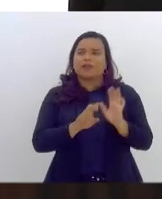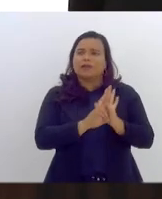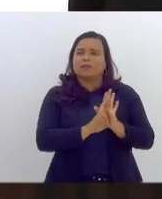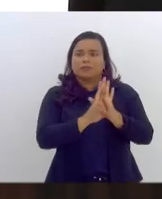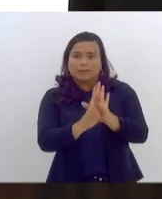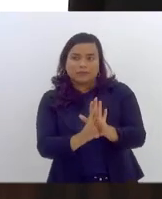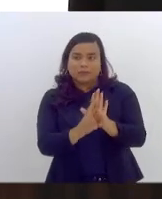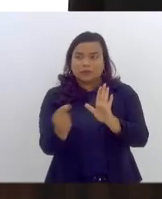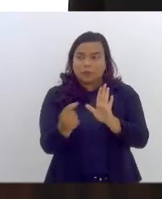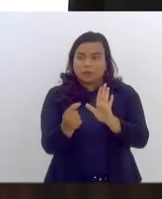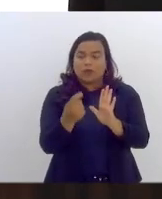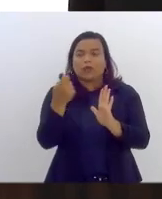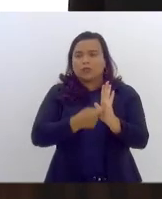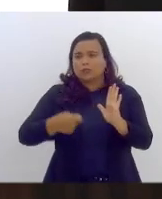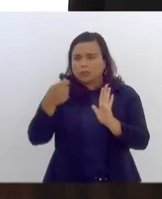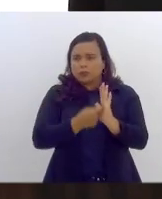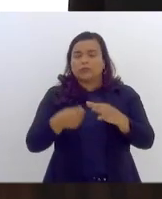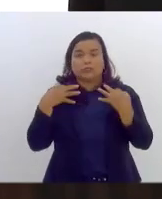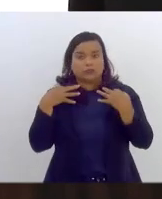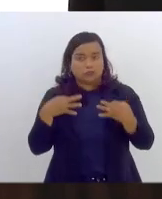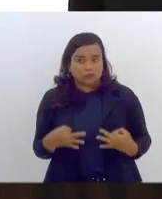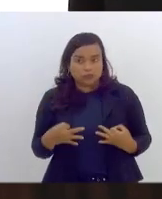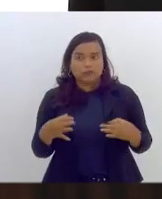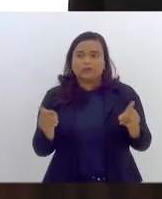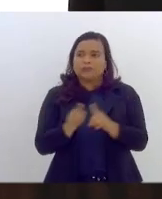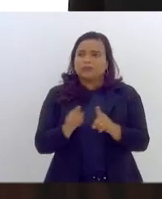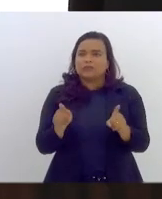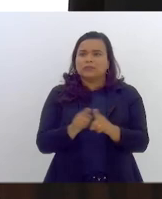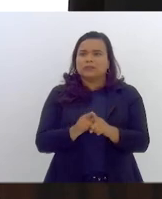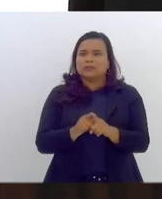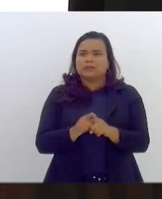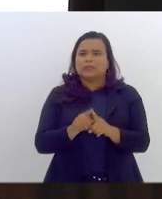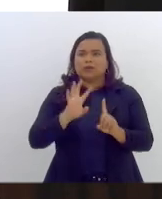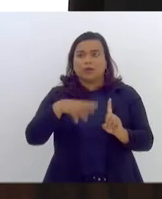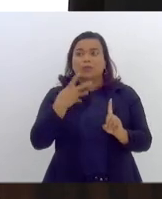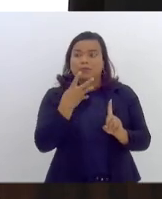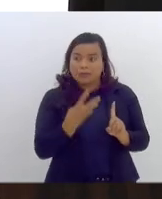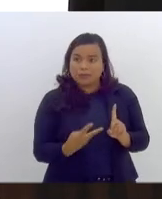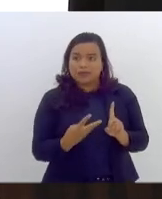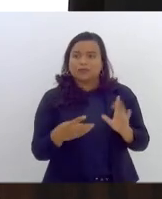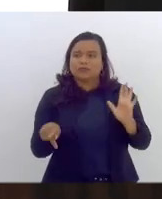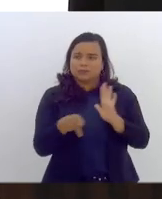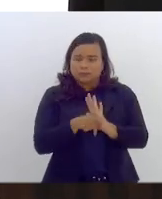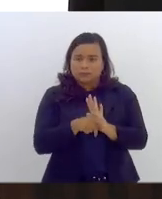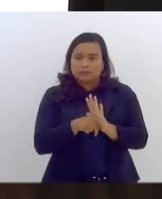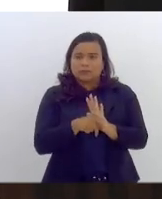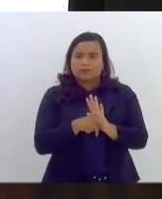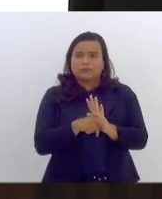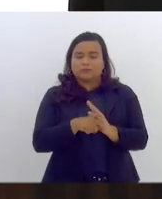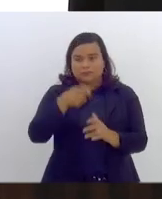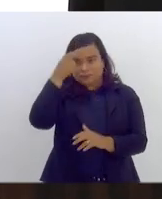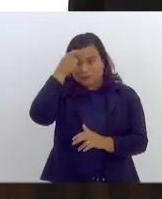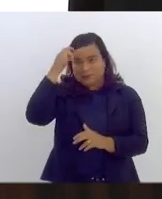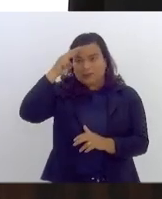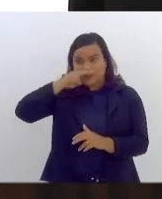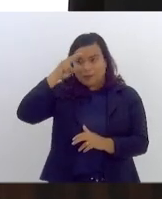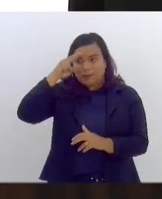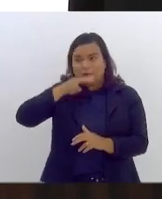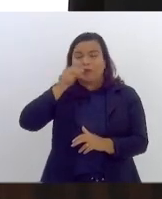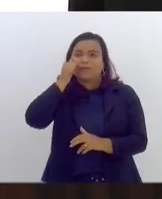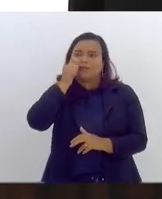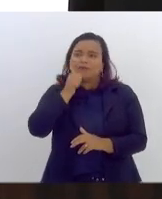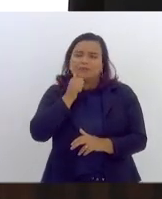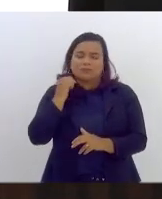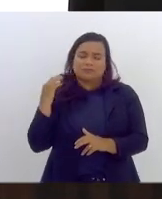Representa ainda a luta por justiça e pela justa homenagem em memória a Marielle